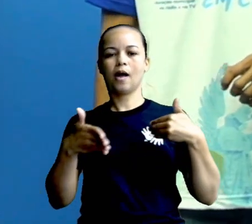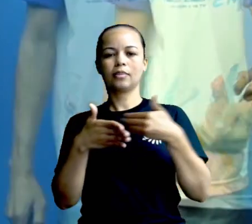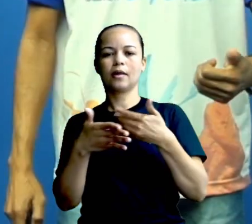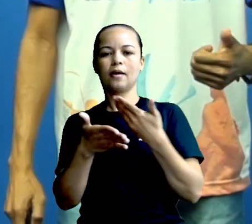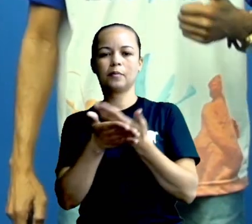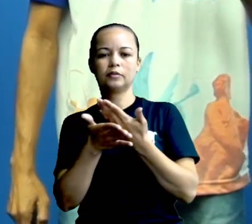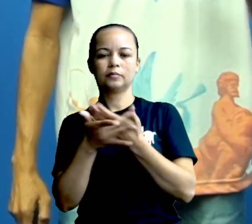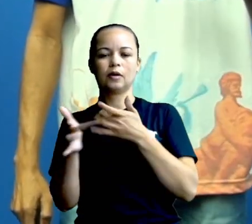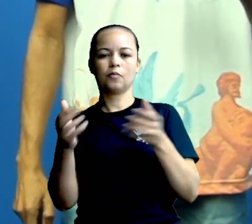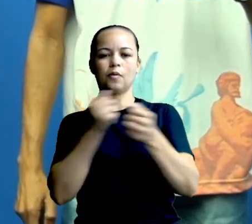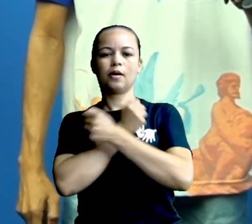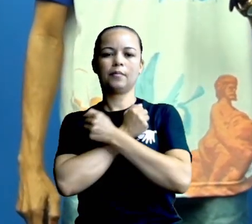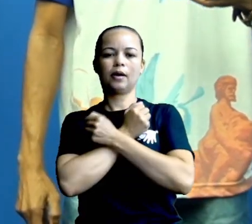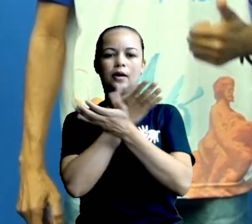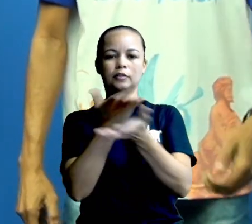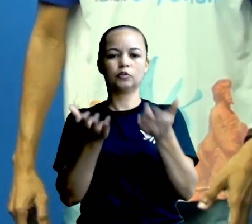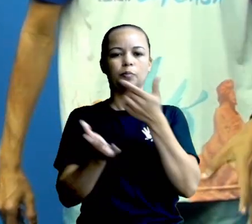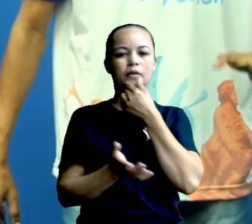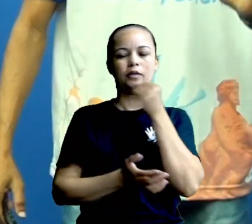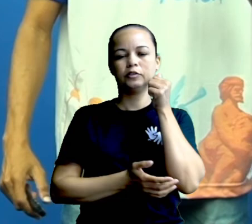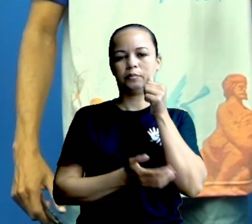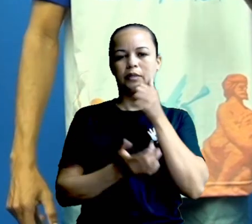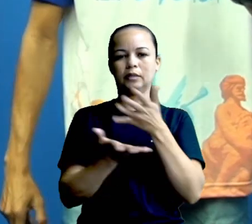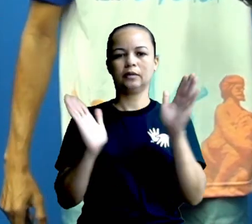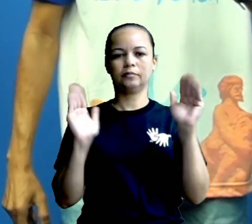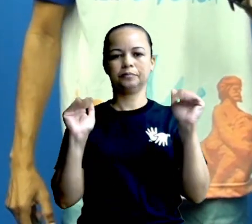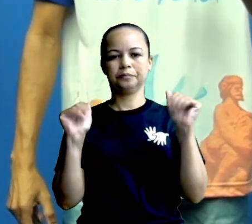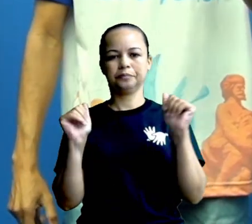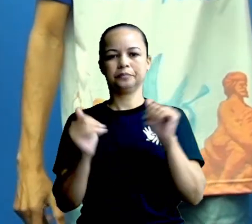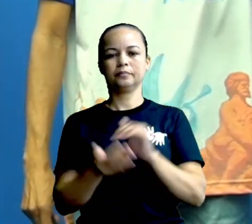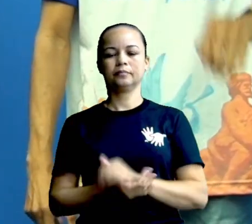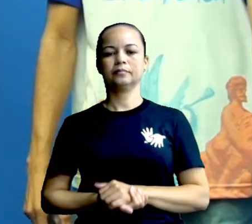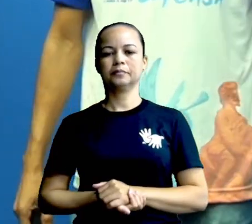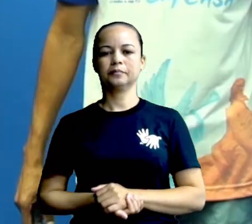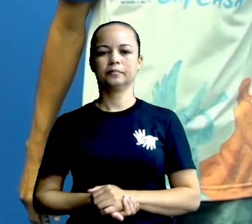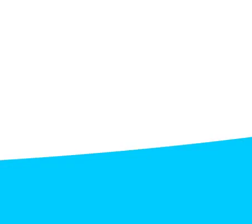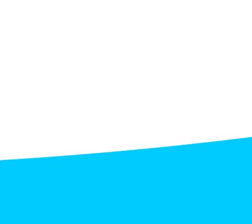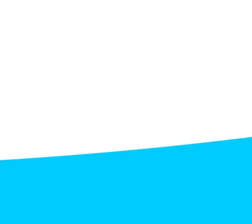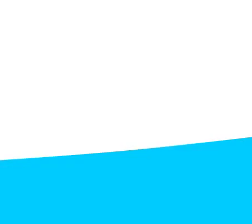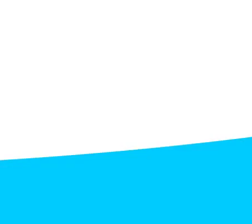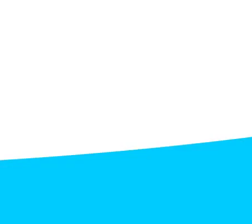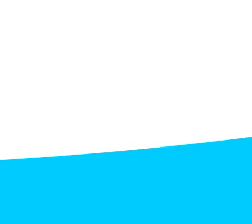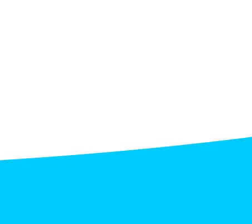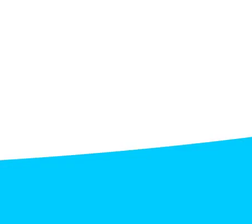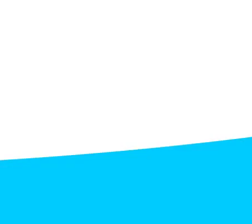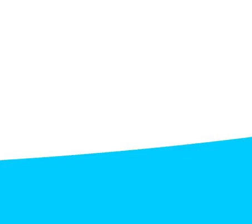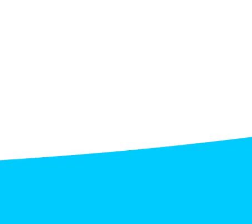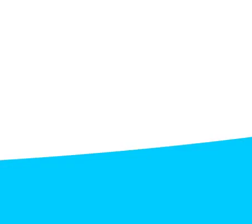acertaram. Então, gente, até a próxima aula. Um abraço a todos e todas. Tchau.